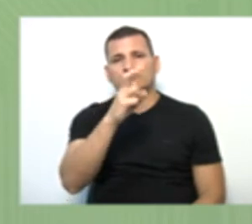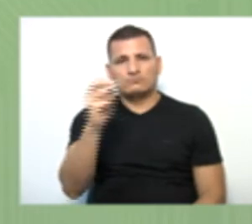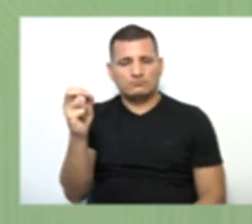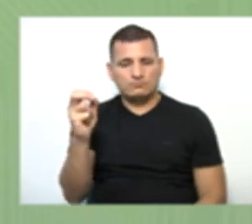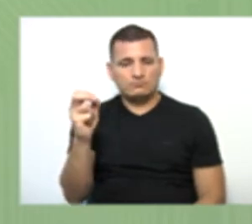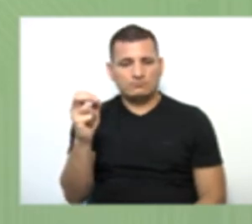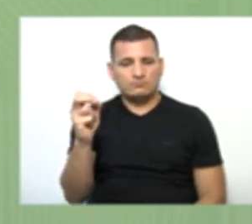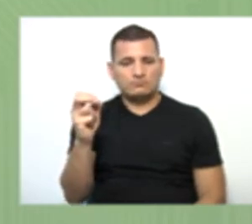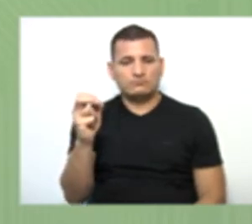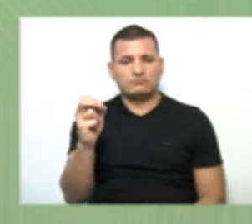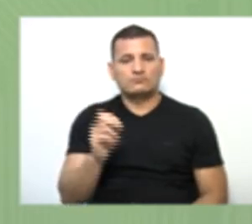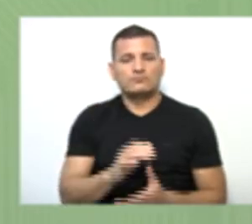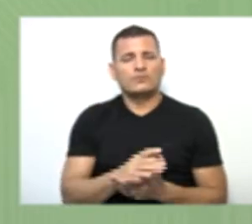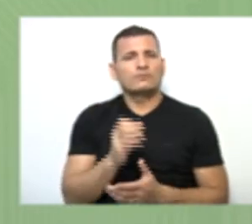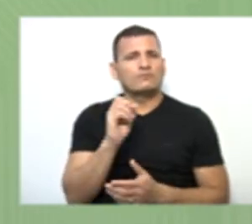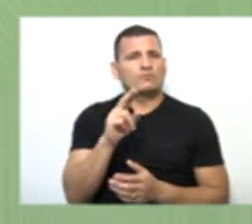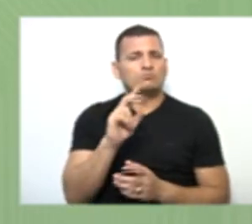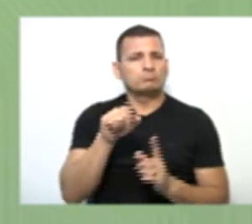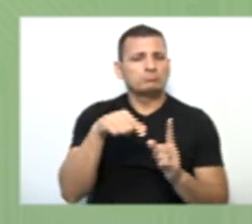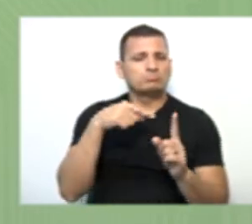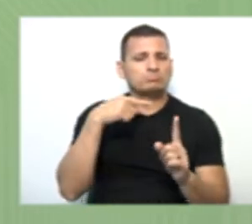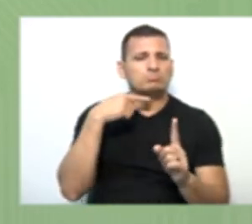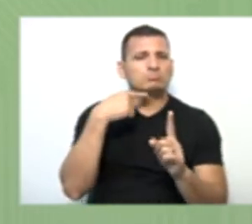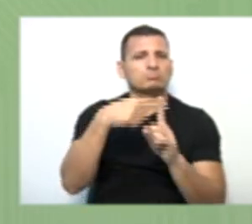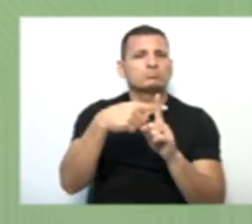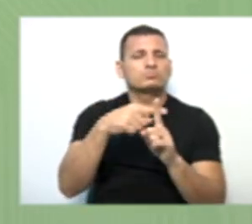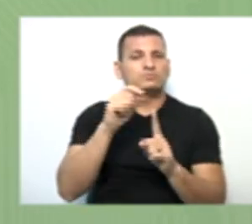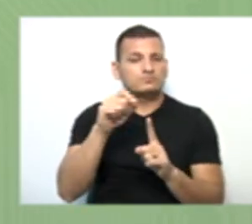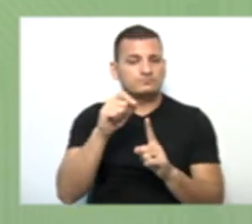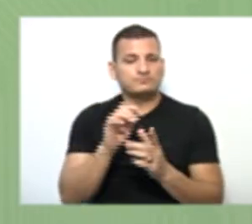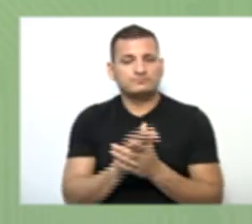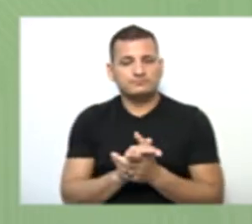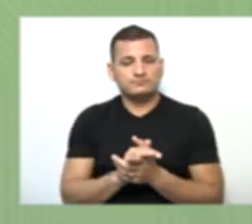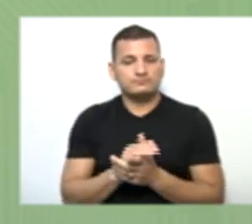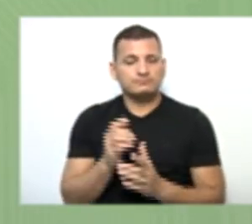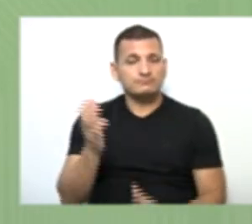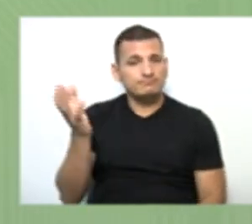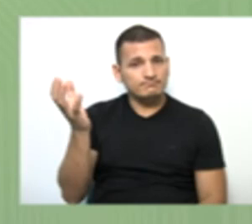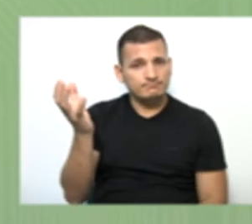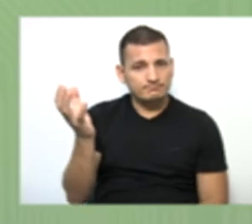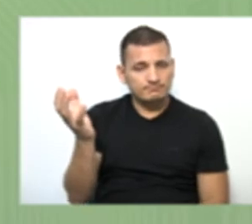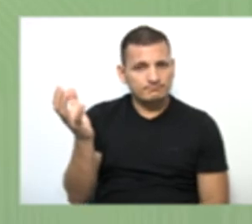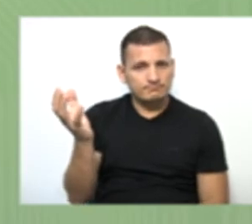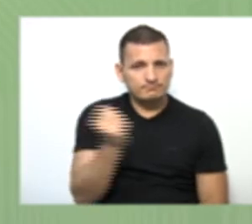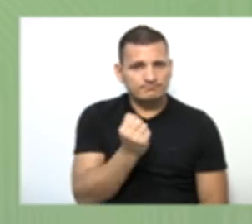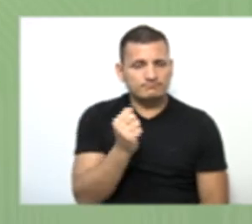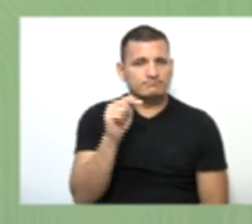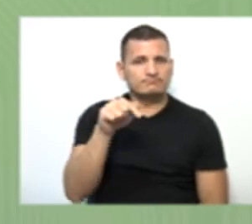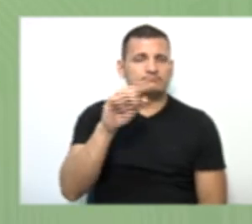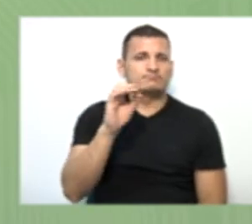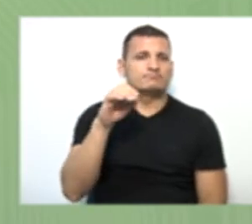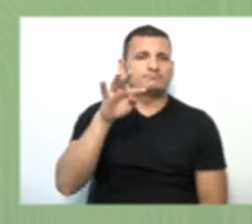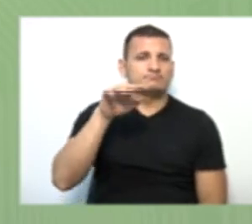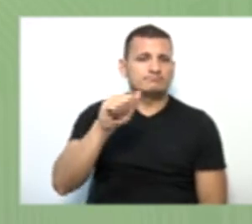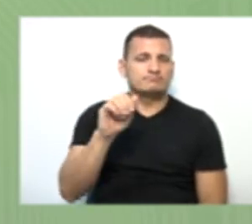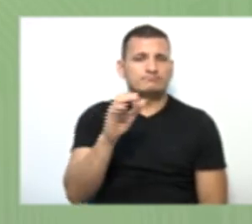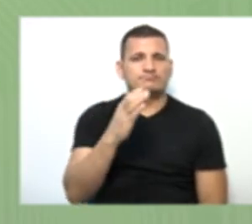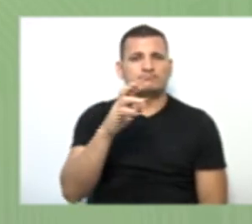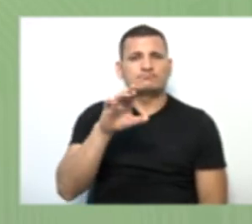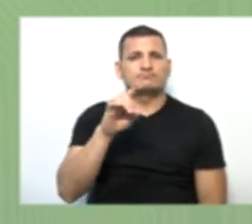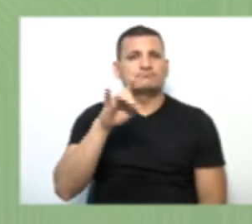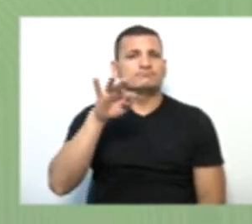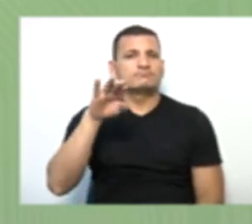5.500. E eu vou creditar o quê? O que ocorreu? Recebimento lá na conta créditos a receber de